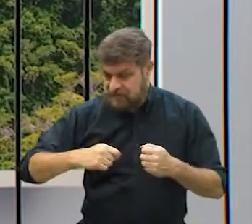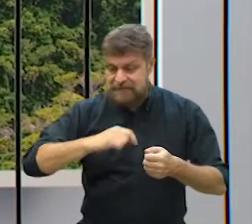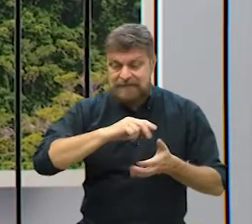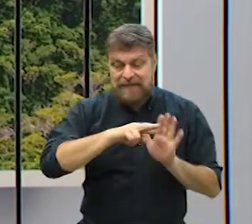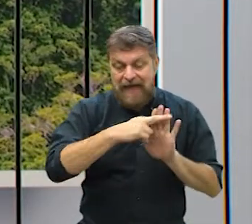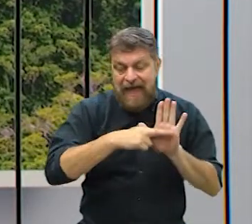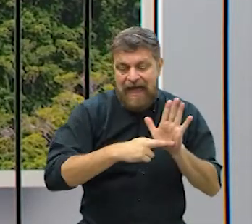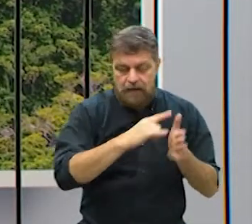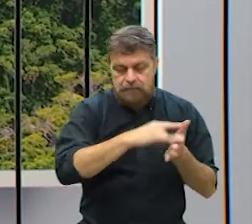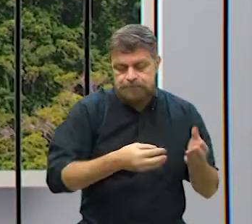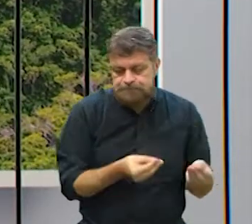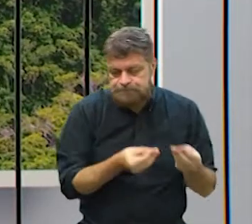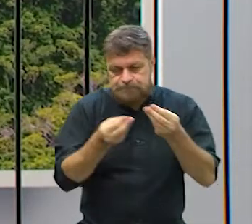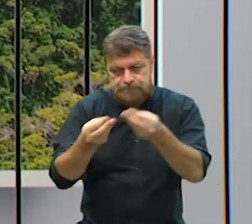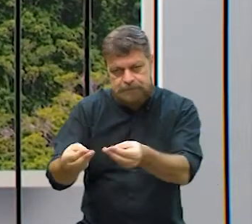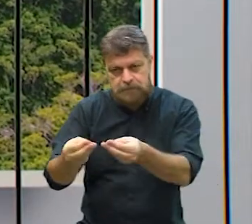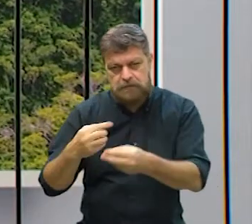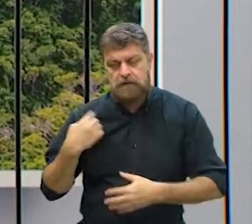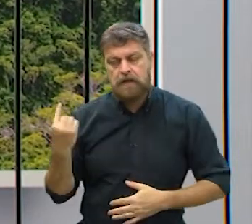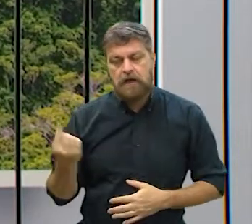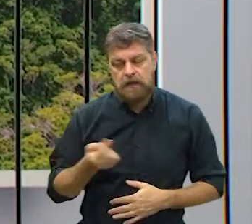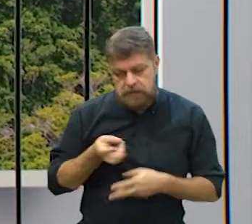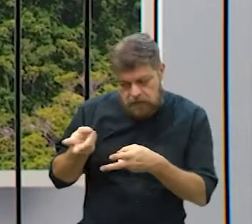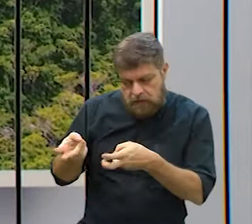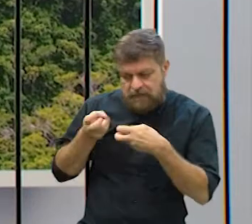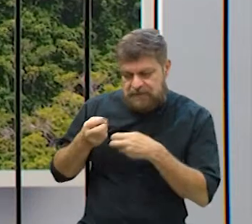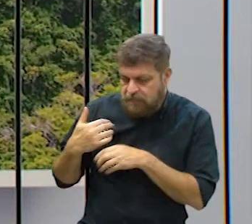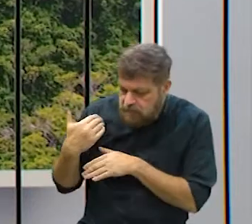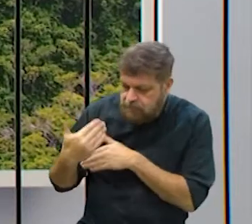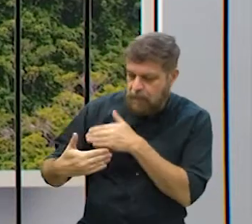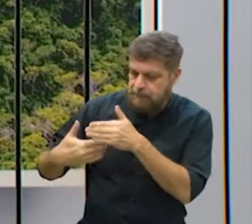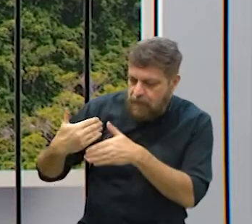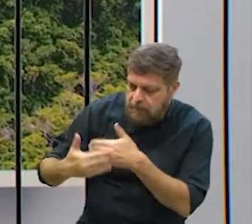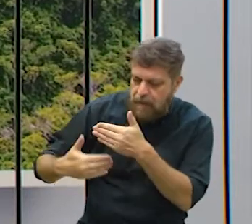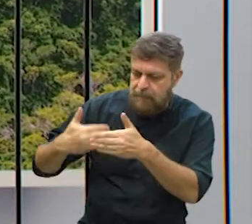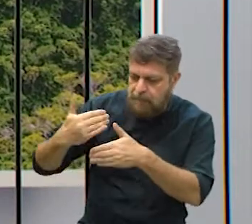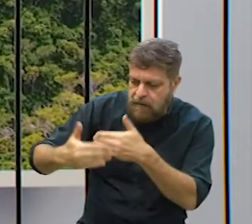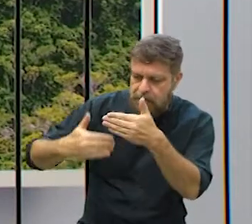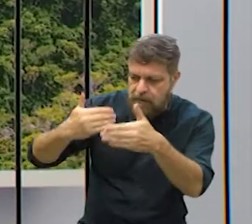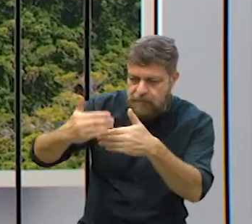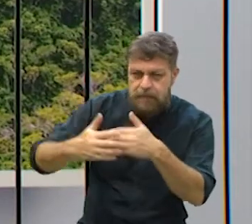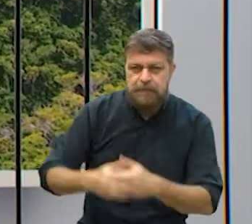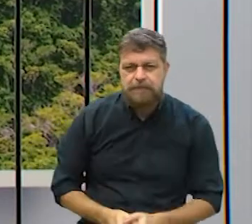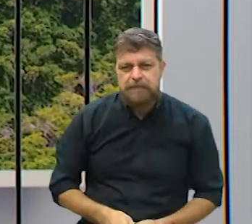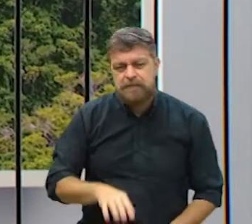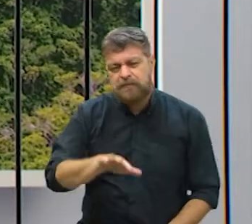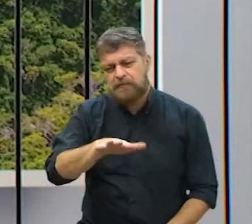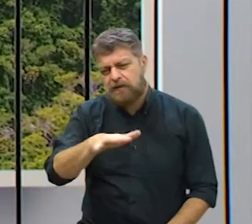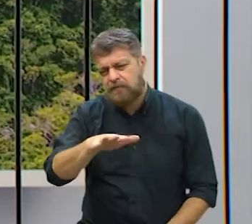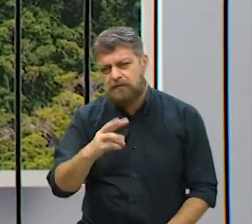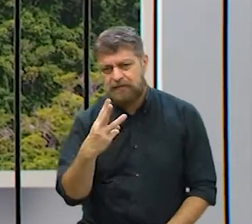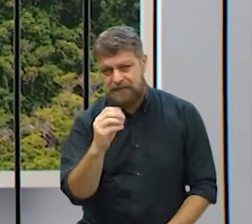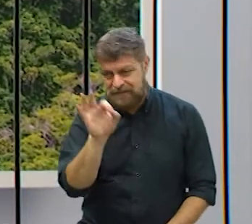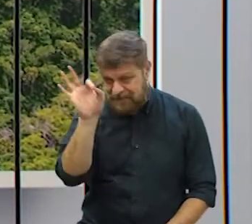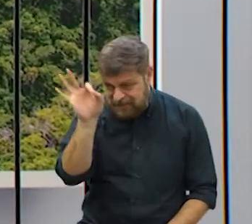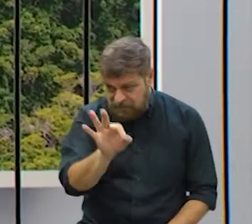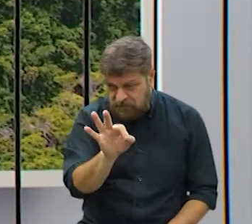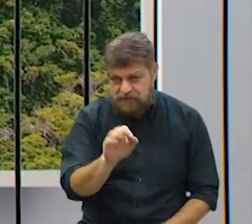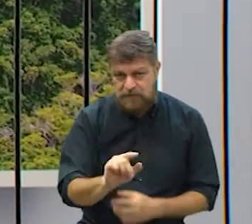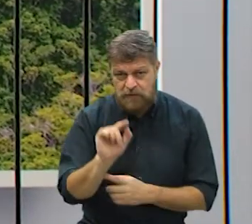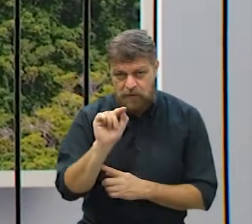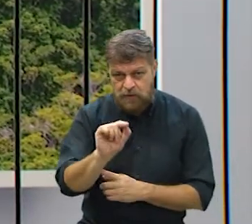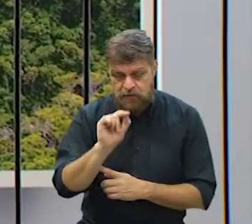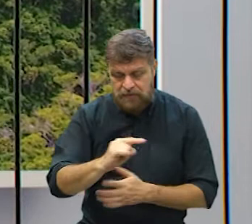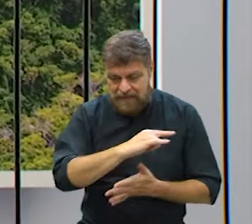existe. E nós vemos, então, que andou e muito. Nós vemos aí que pelo menos